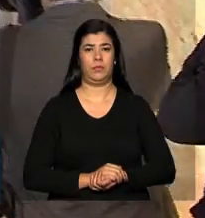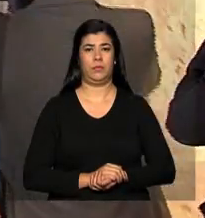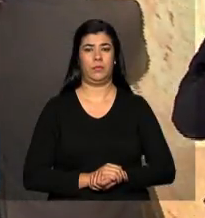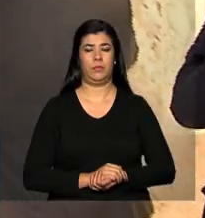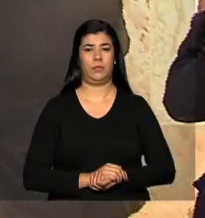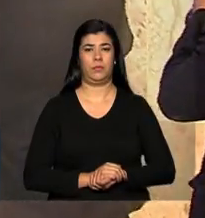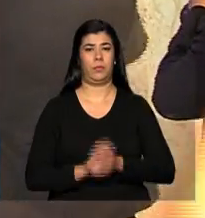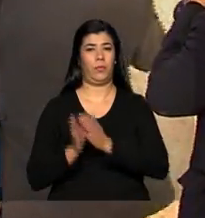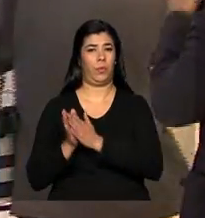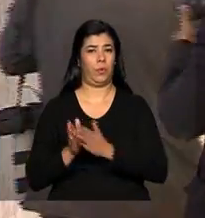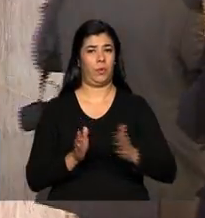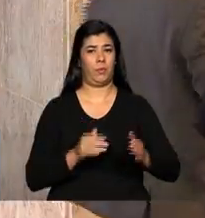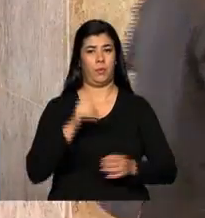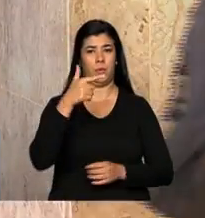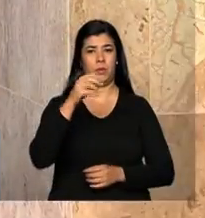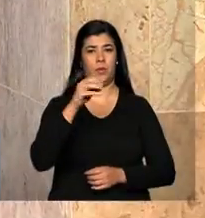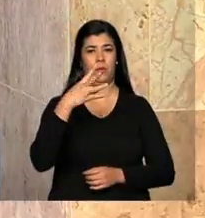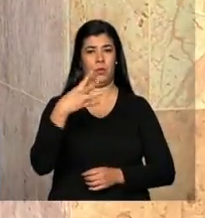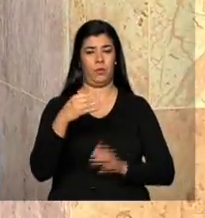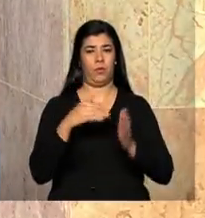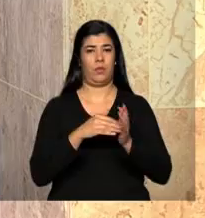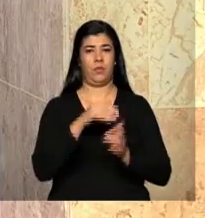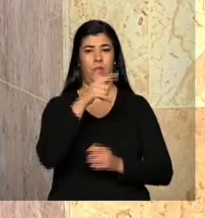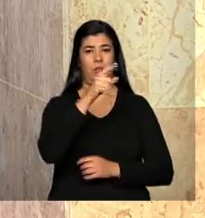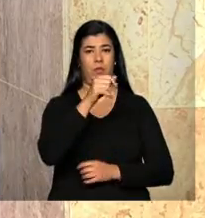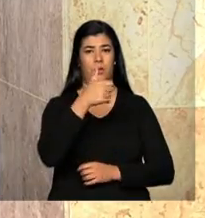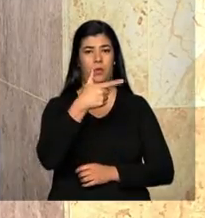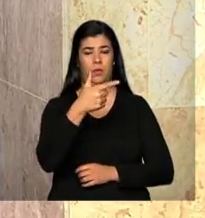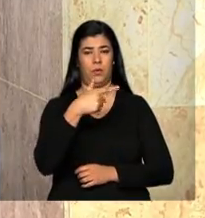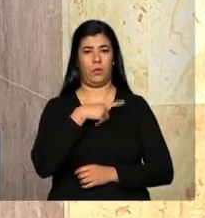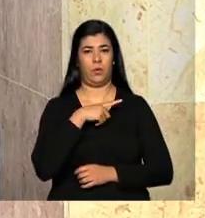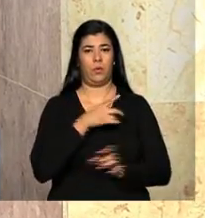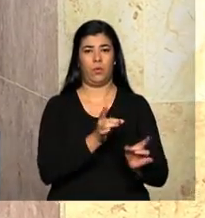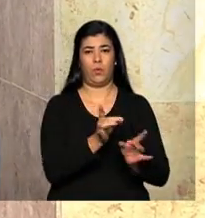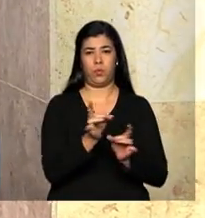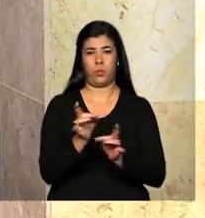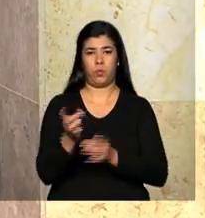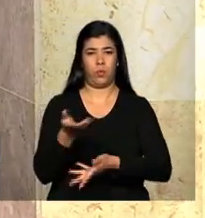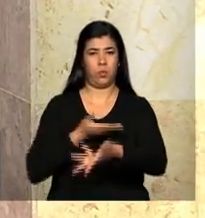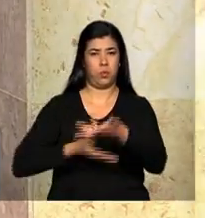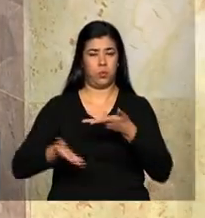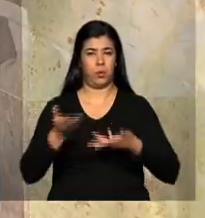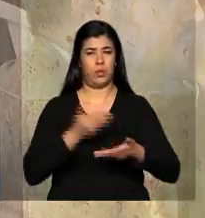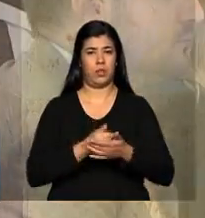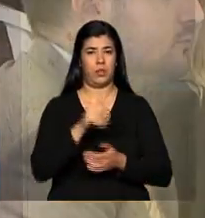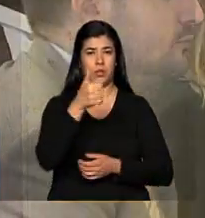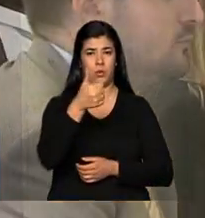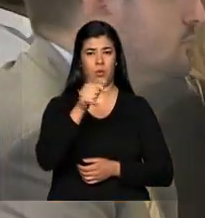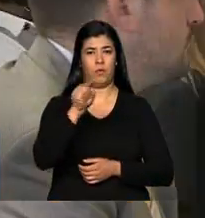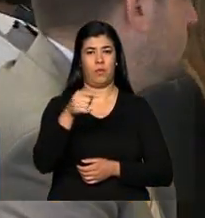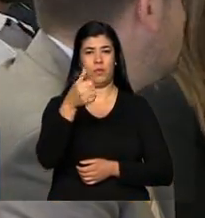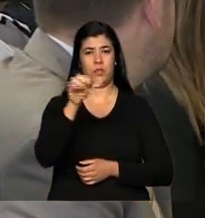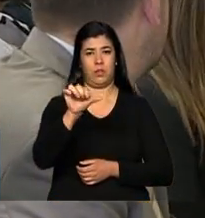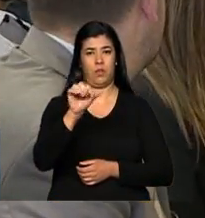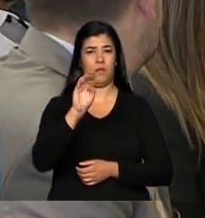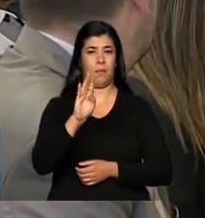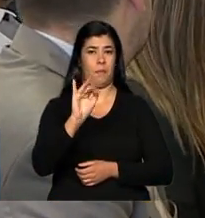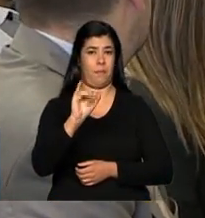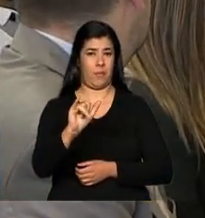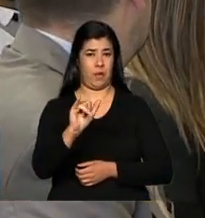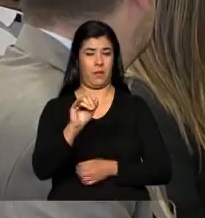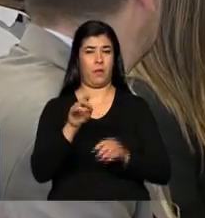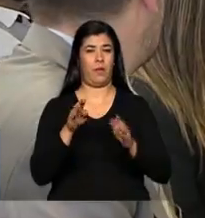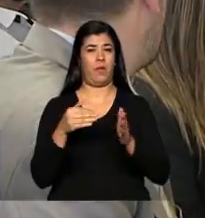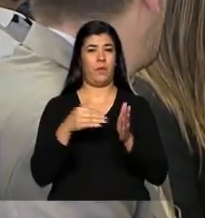Entre 2004 e 2012, a corrente de comércio bilateral aumentou de 1,19 bilhões para 4 bilhões